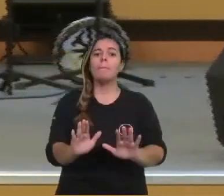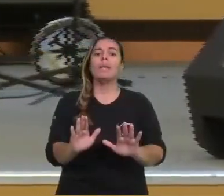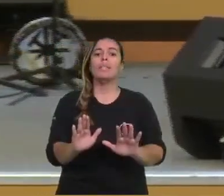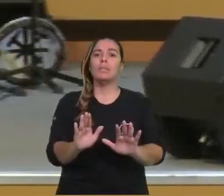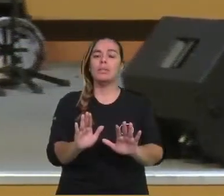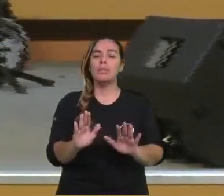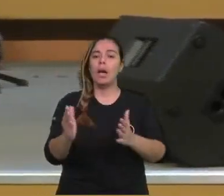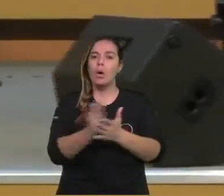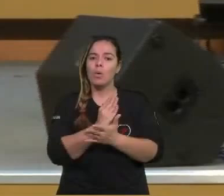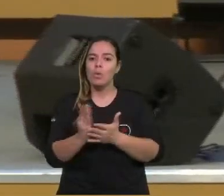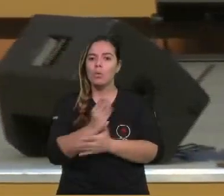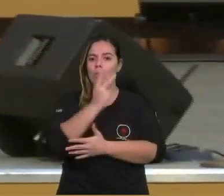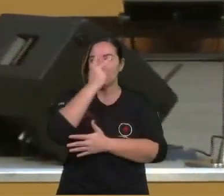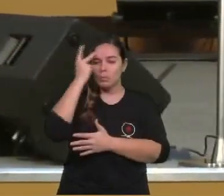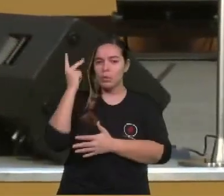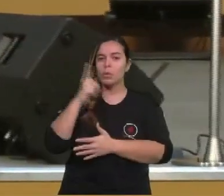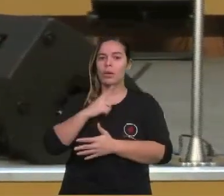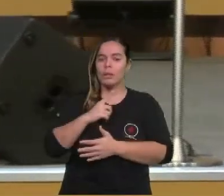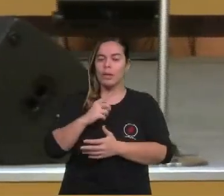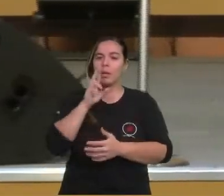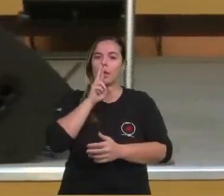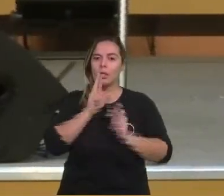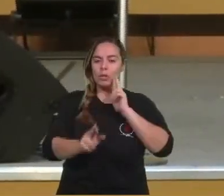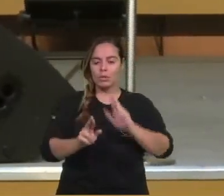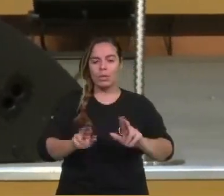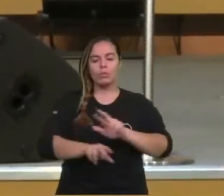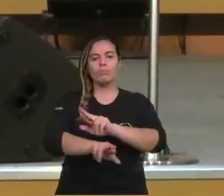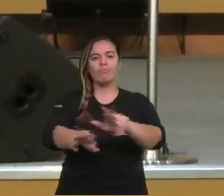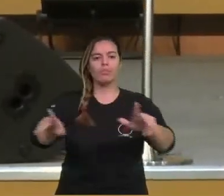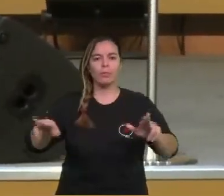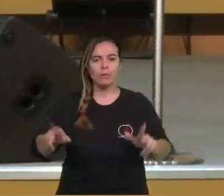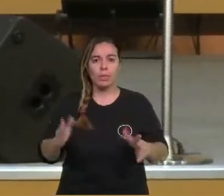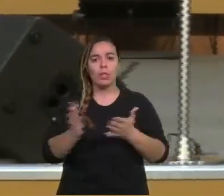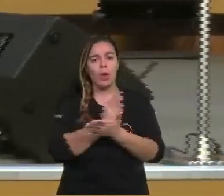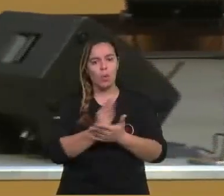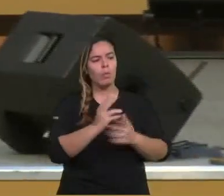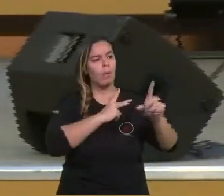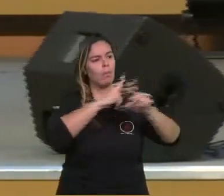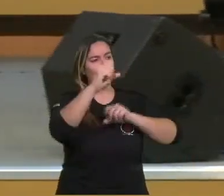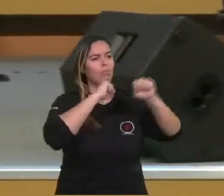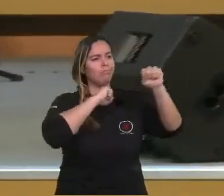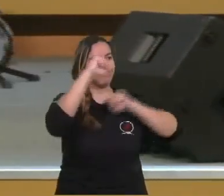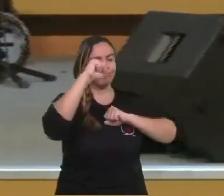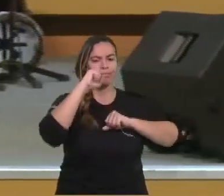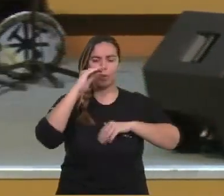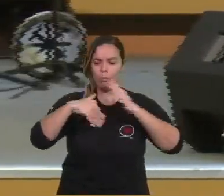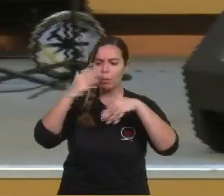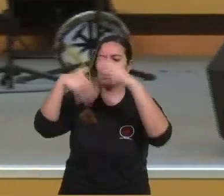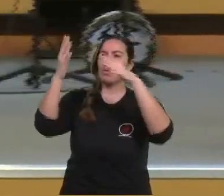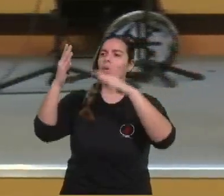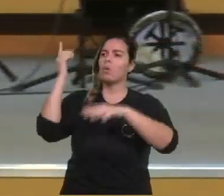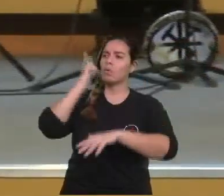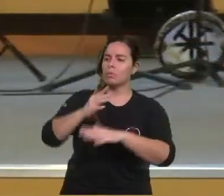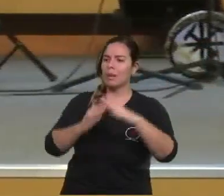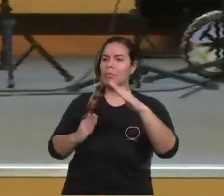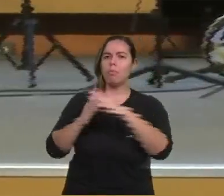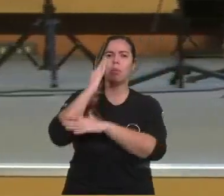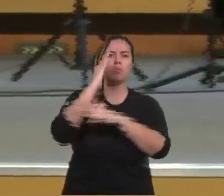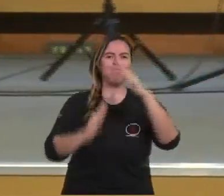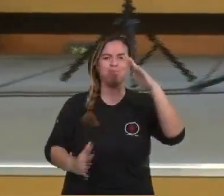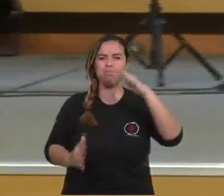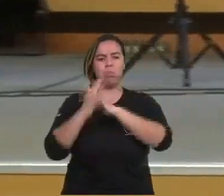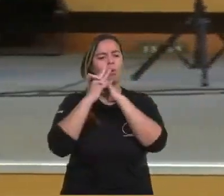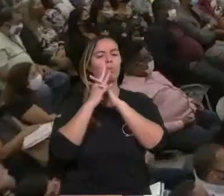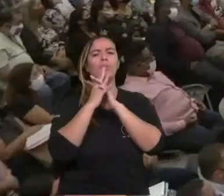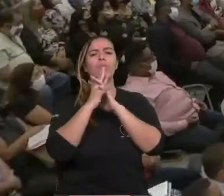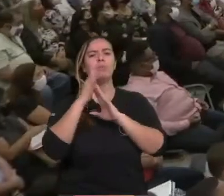pessoas vão alcançar resultados diferentes. Algumas vão vencer, vão prosperar, vão alcançar, vão romper, vão ver a